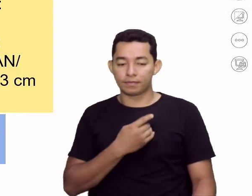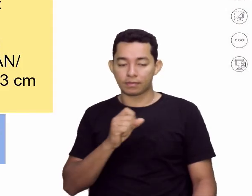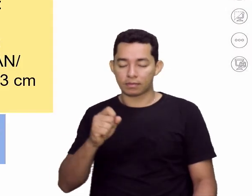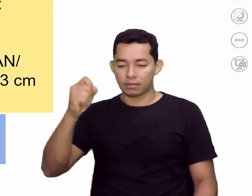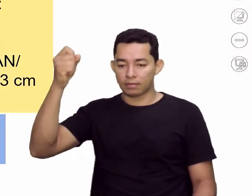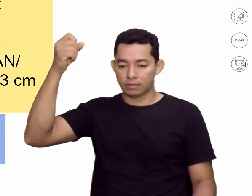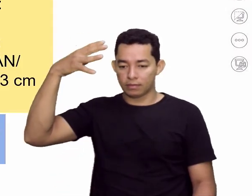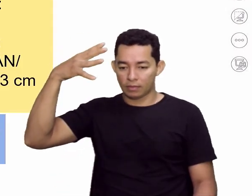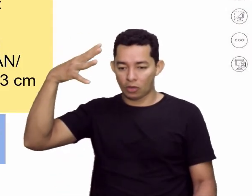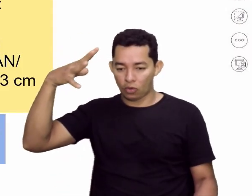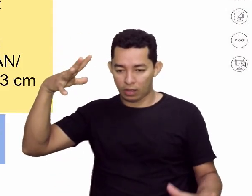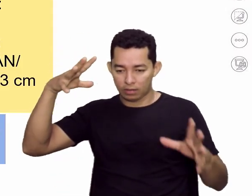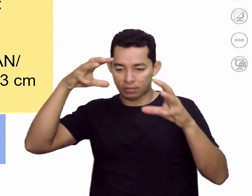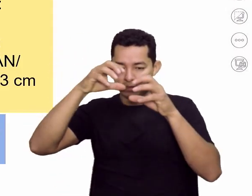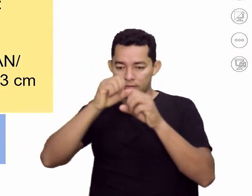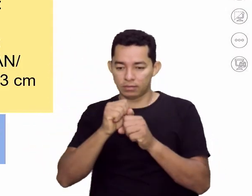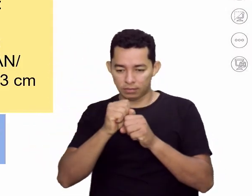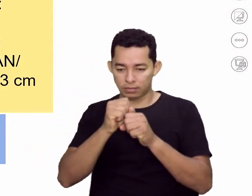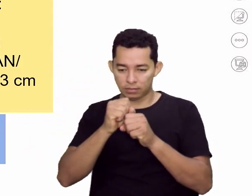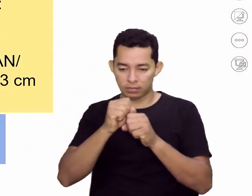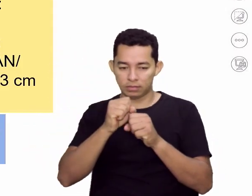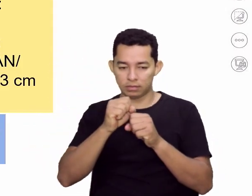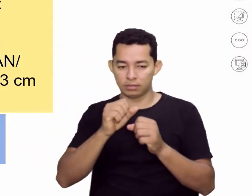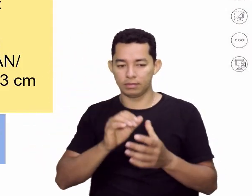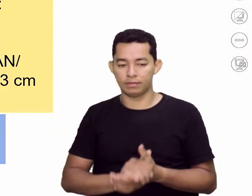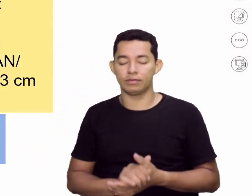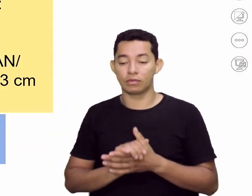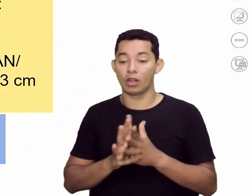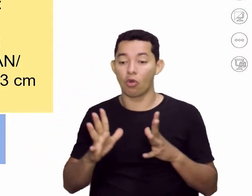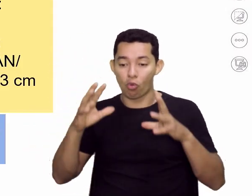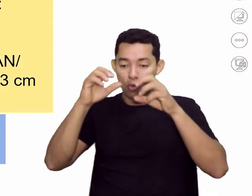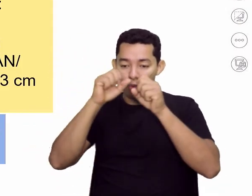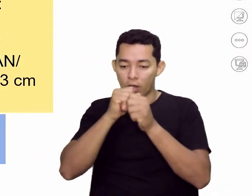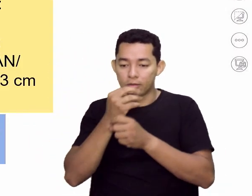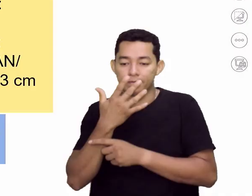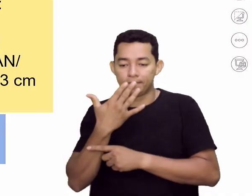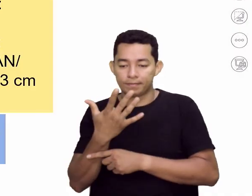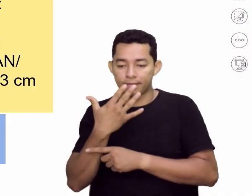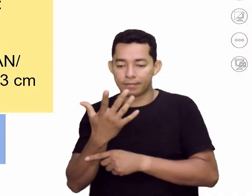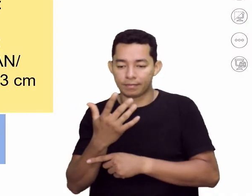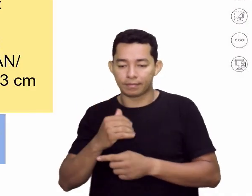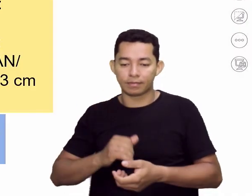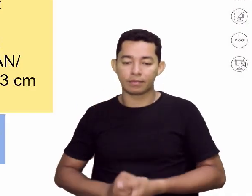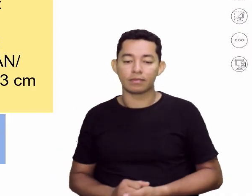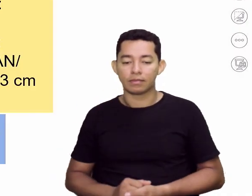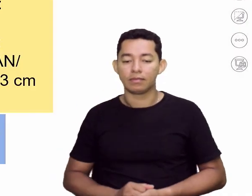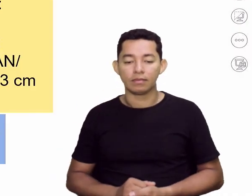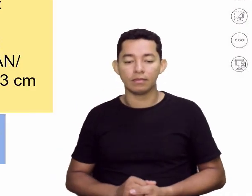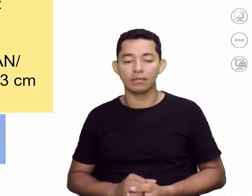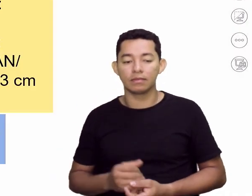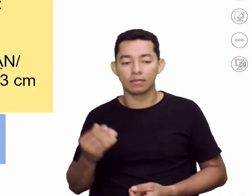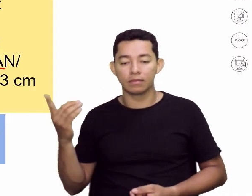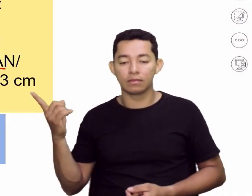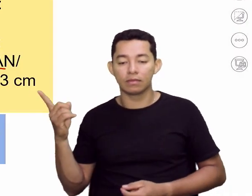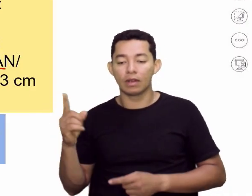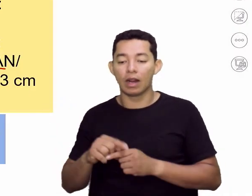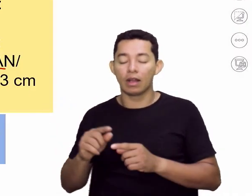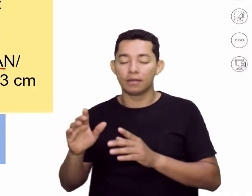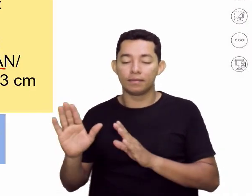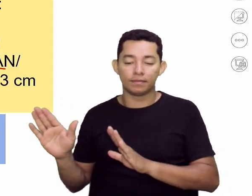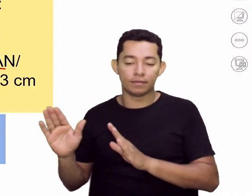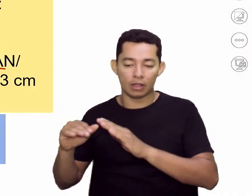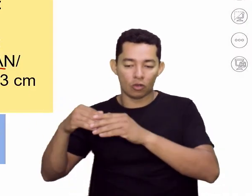escuro, o escuro colorido, né? Então, esse quadro está no Museu Lazar